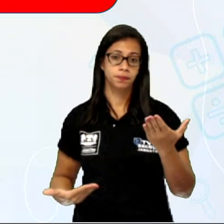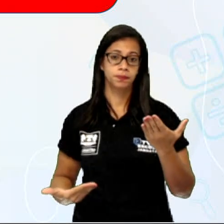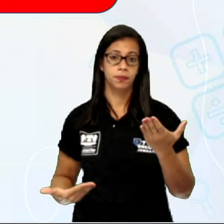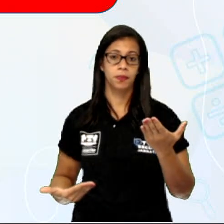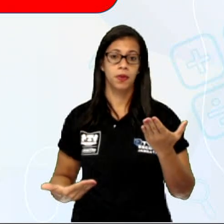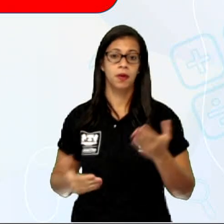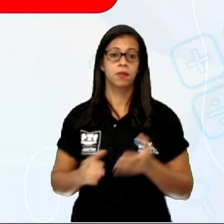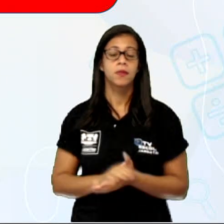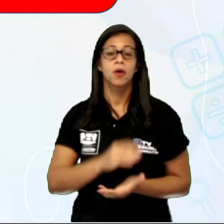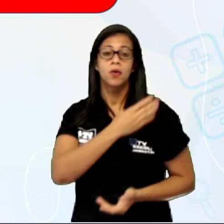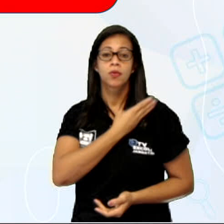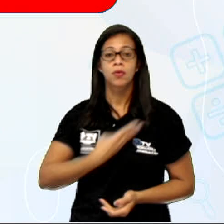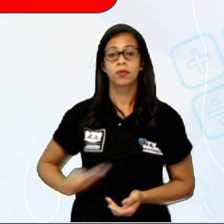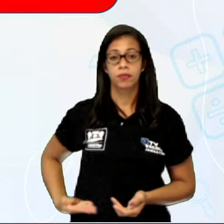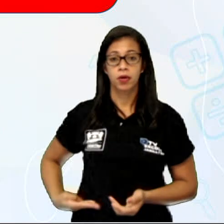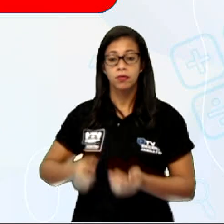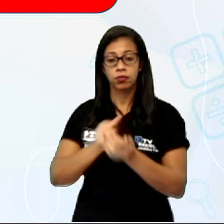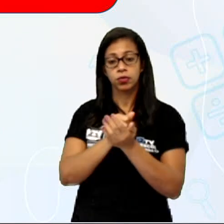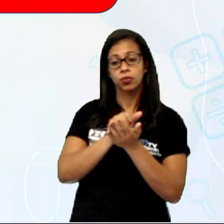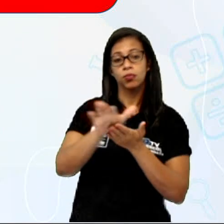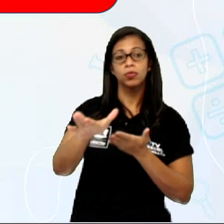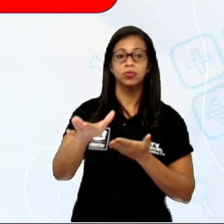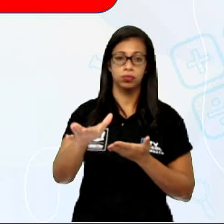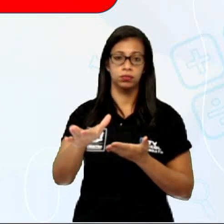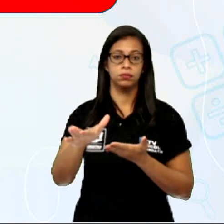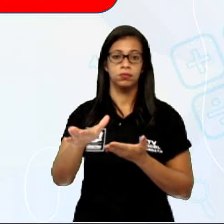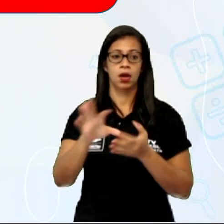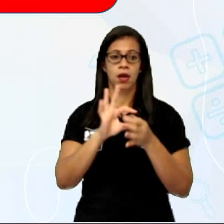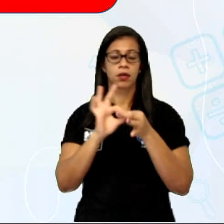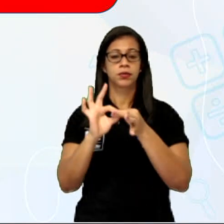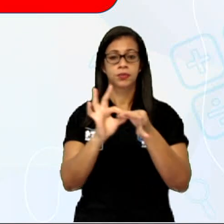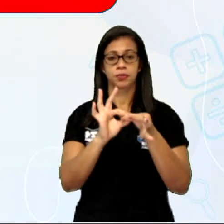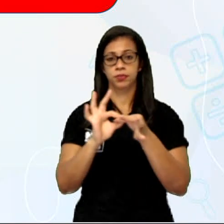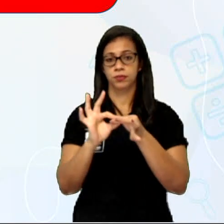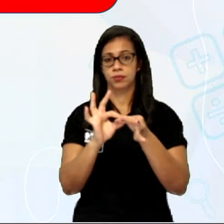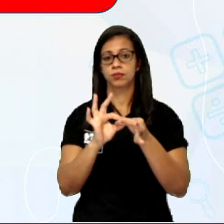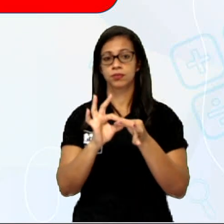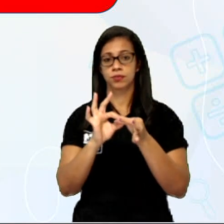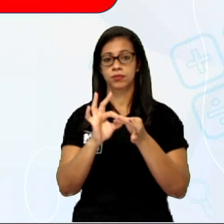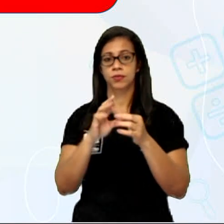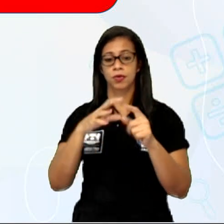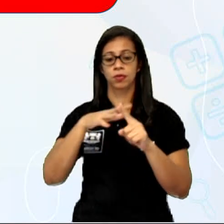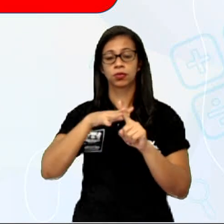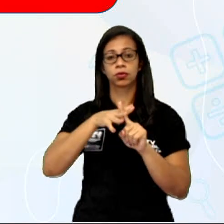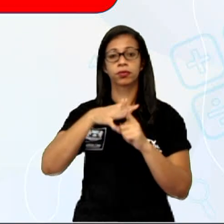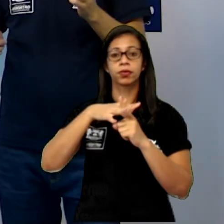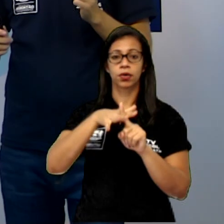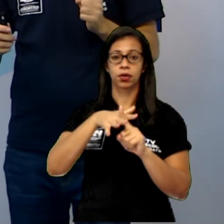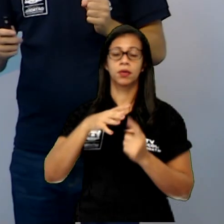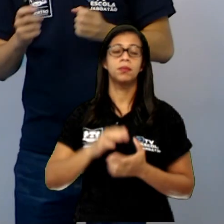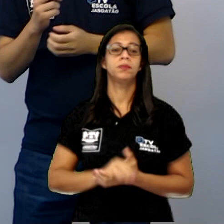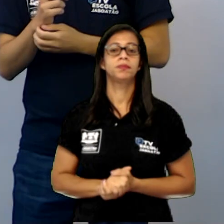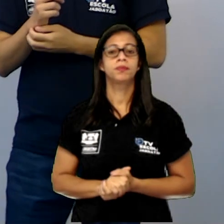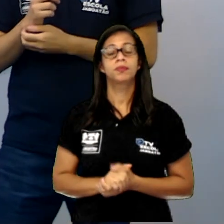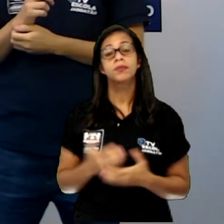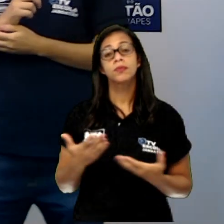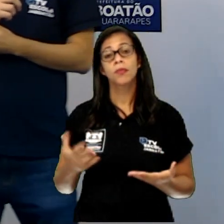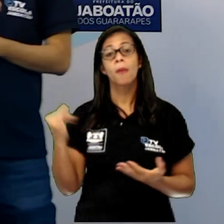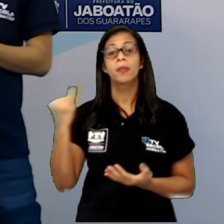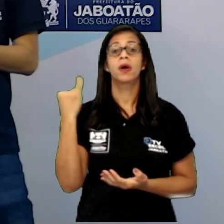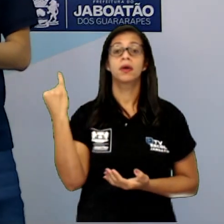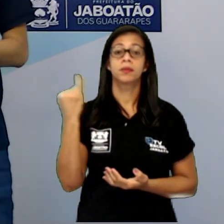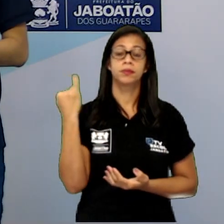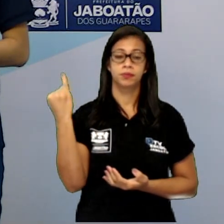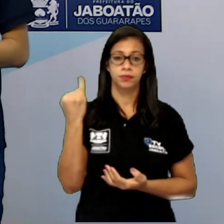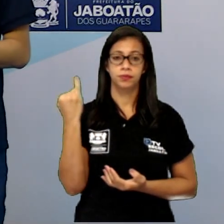foi expulso da União Soviética, certo? A partir de 1929. Seguinte, é importante comentar, vem pra cá, galera, é importante comentar